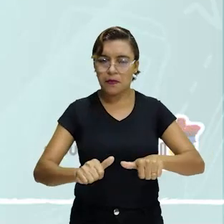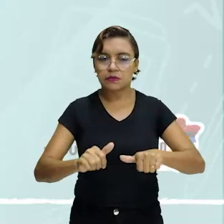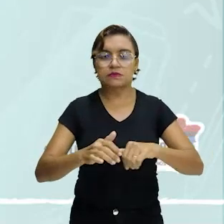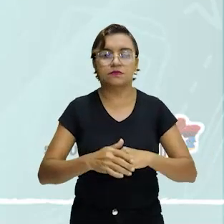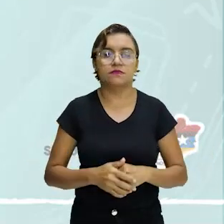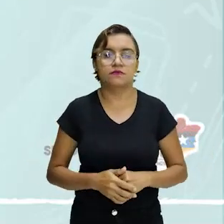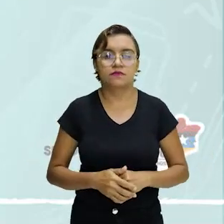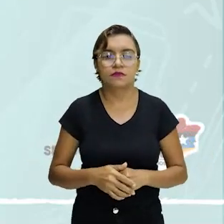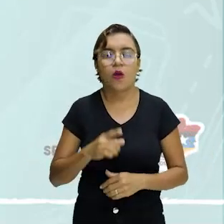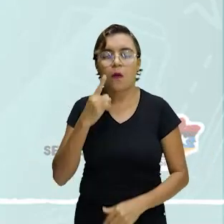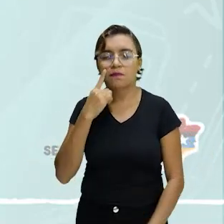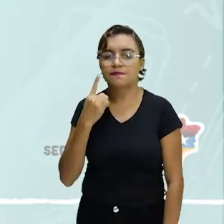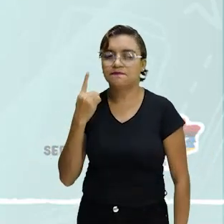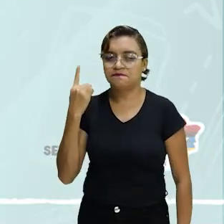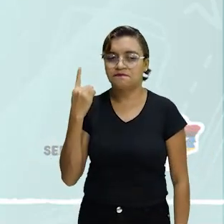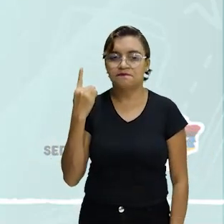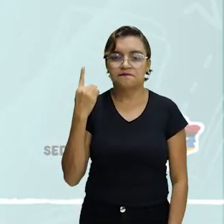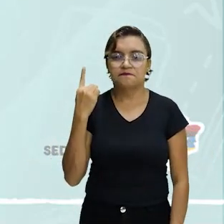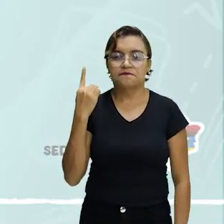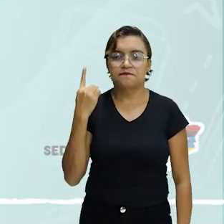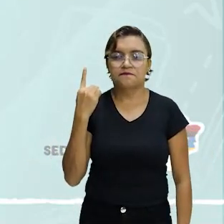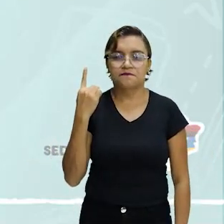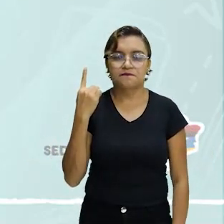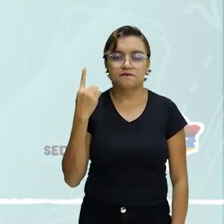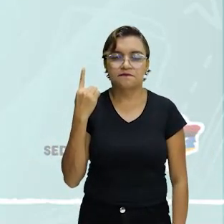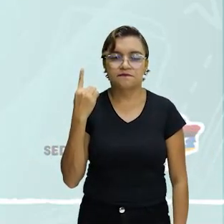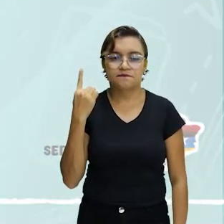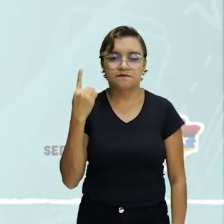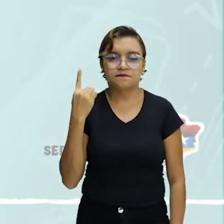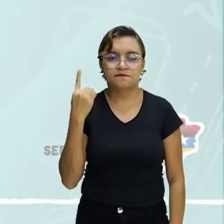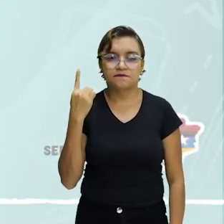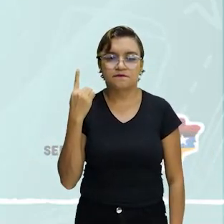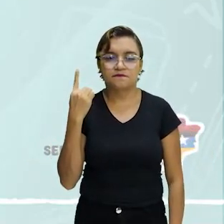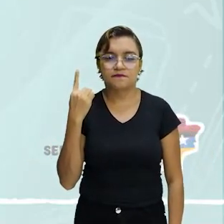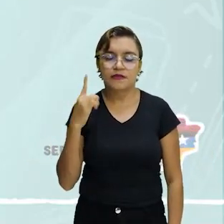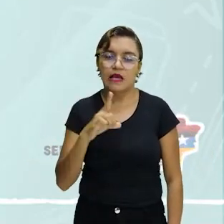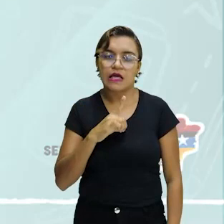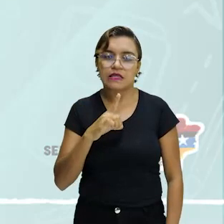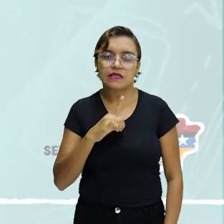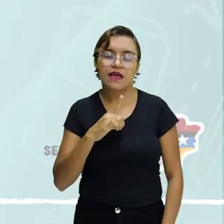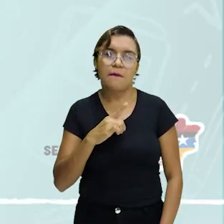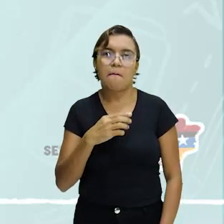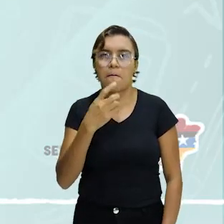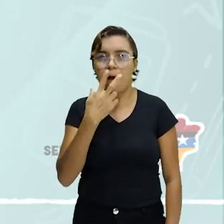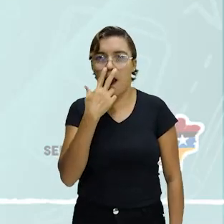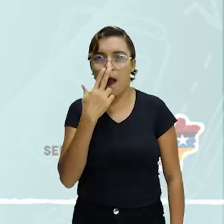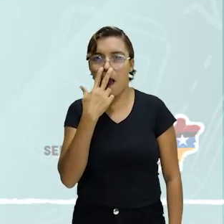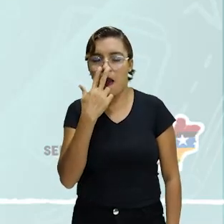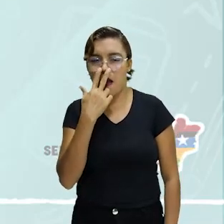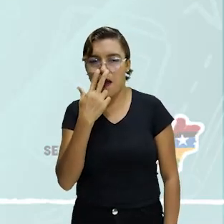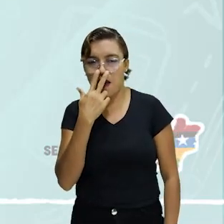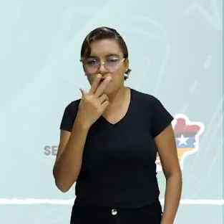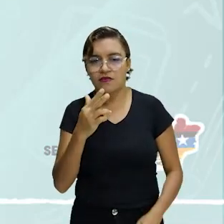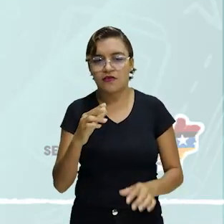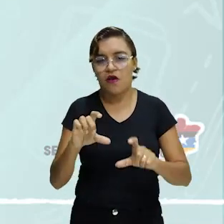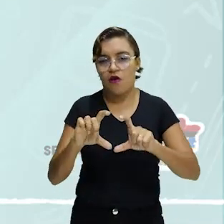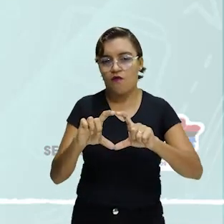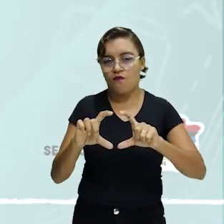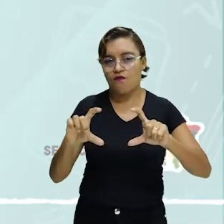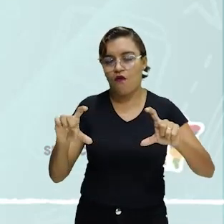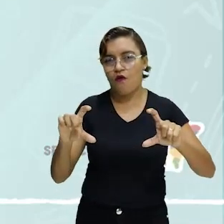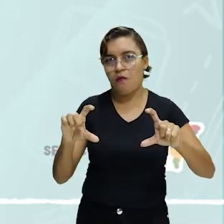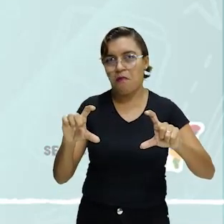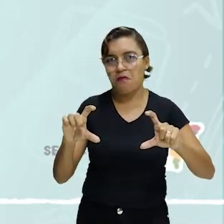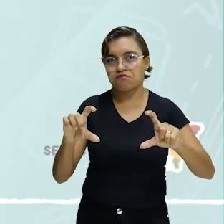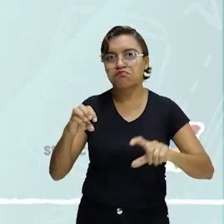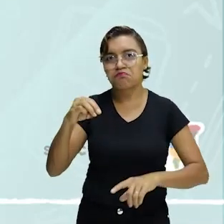Alguns cogumelos são venenosos. Aí eu coloco até a forma matemática aqui, simbolizado por uma letra minúscula.